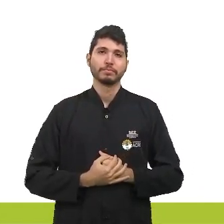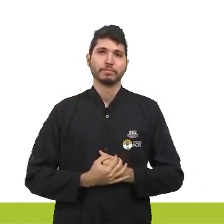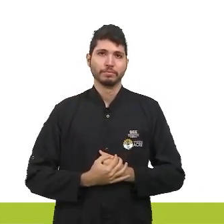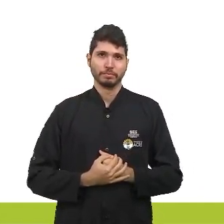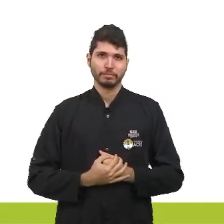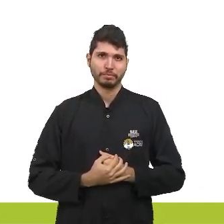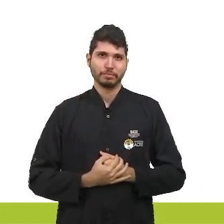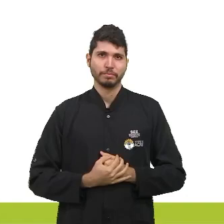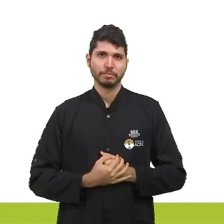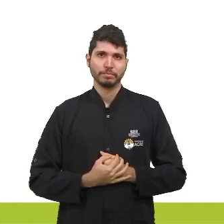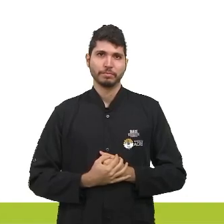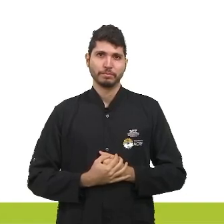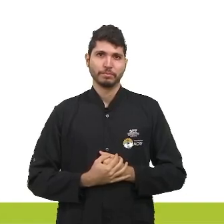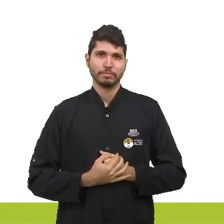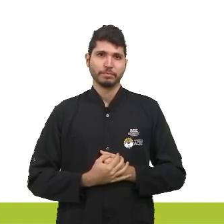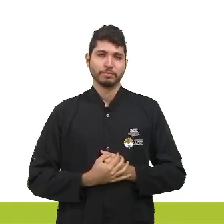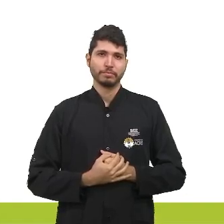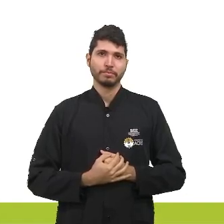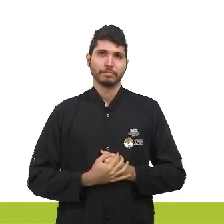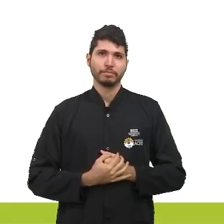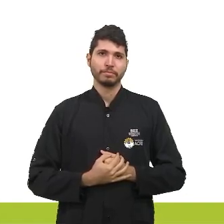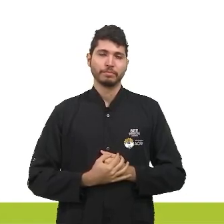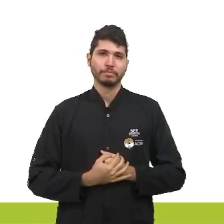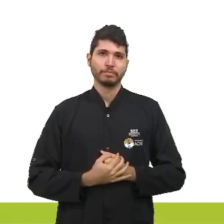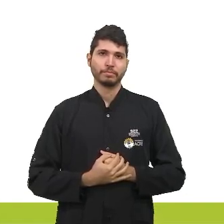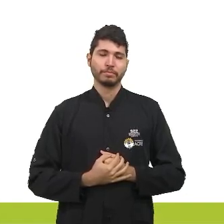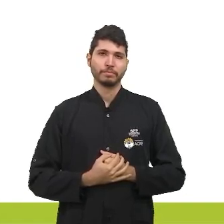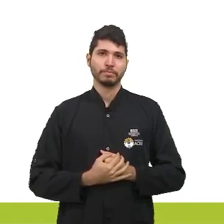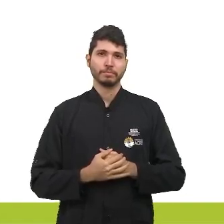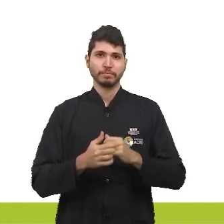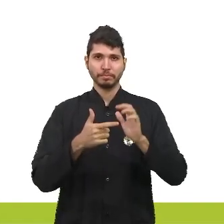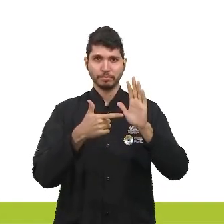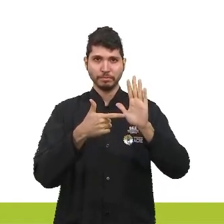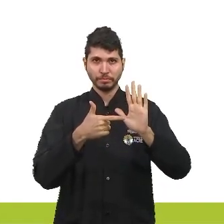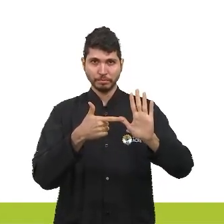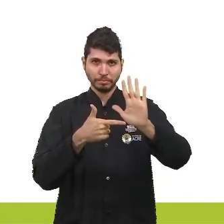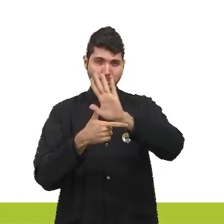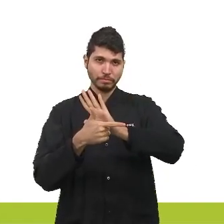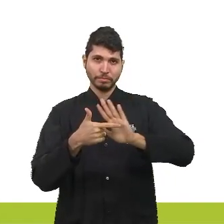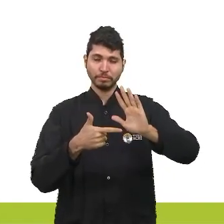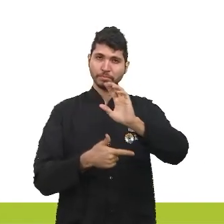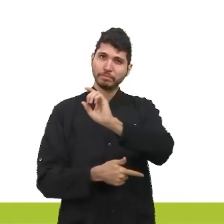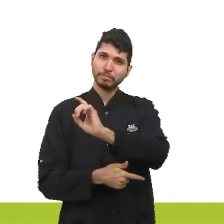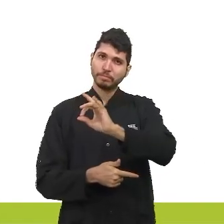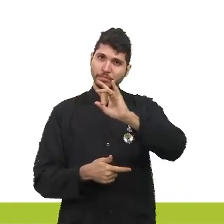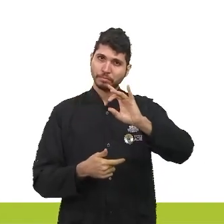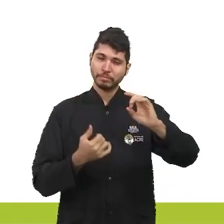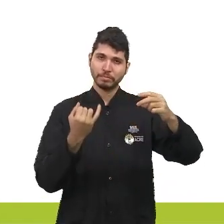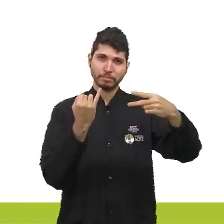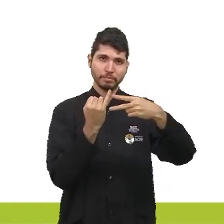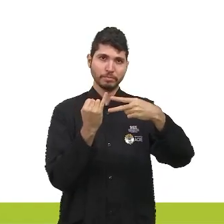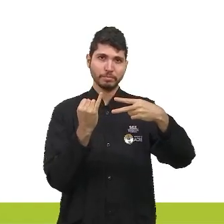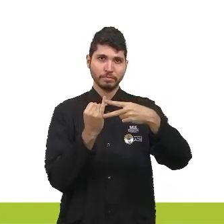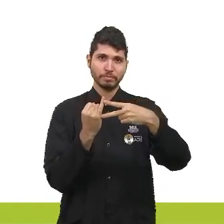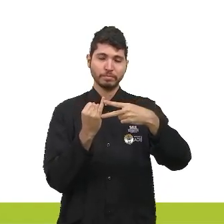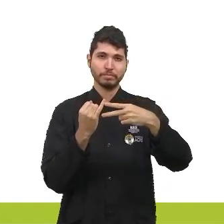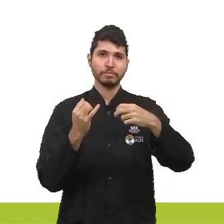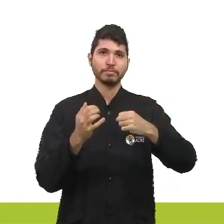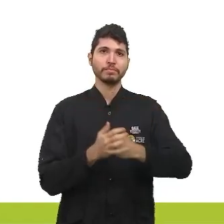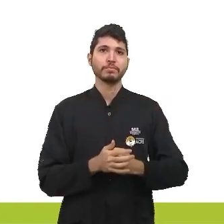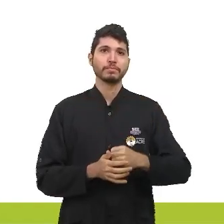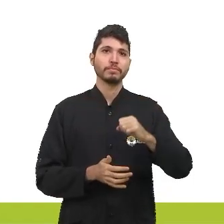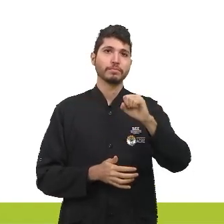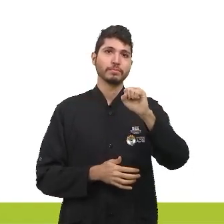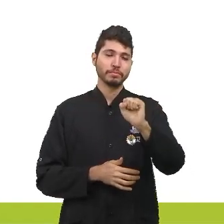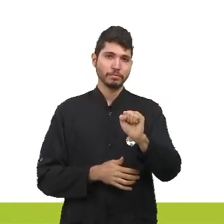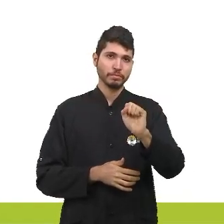A última condição: o plano de cada polígono deixa os demais num único semi-espaço, ou no